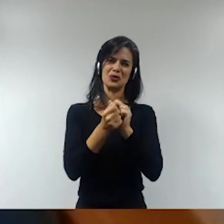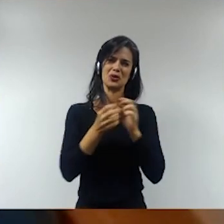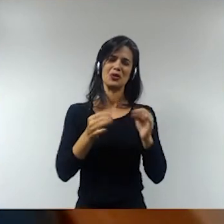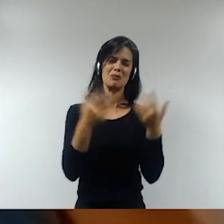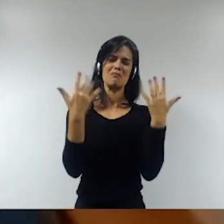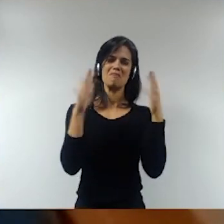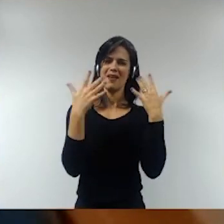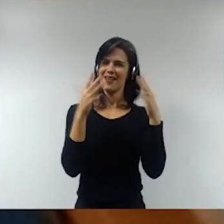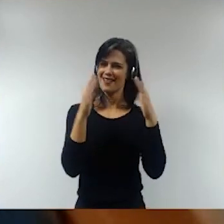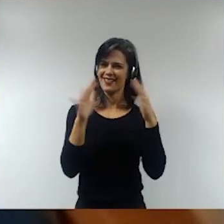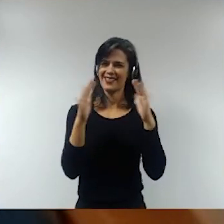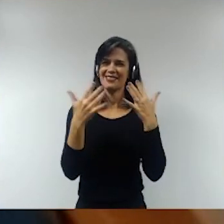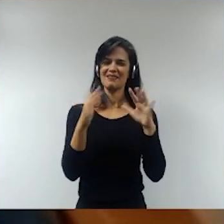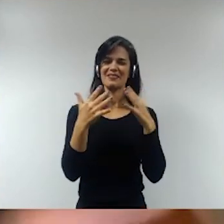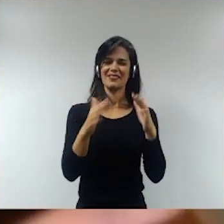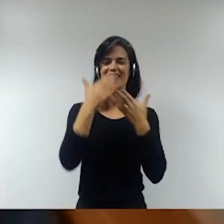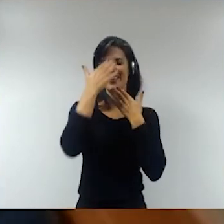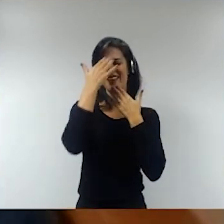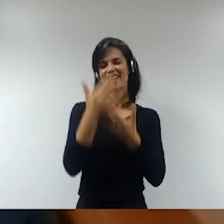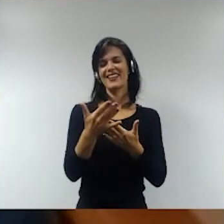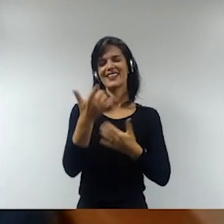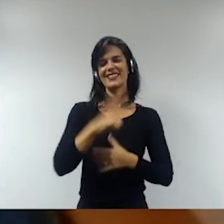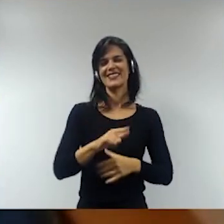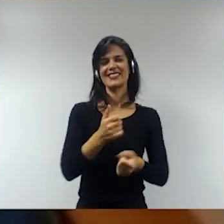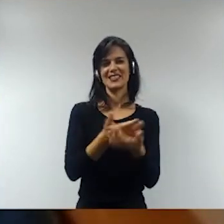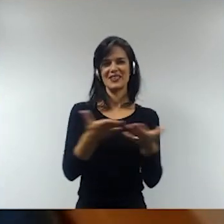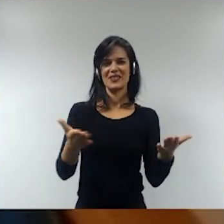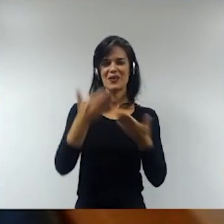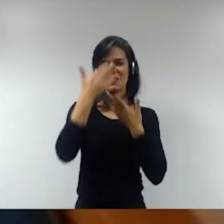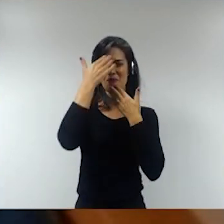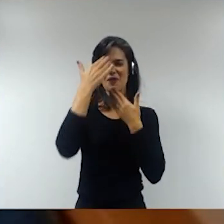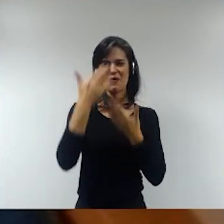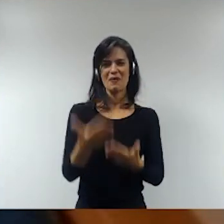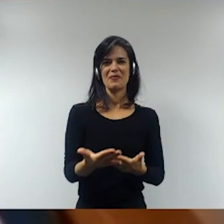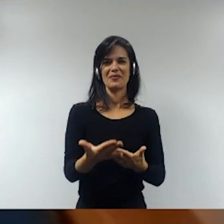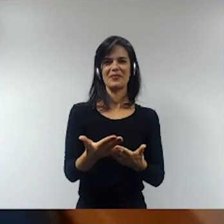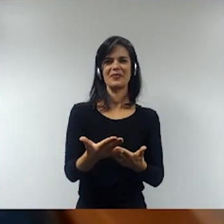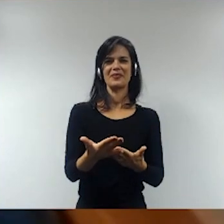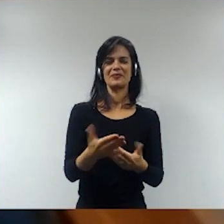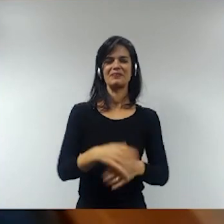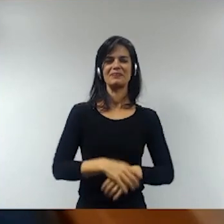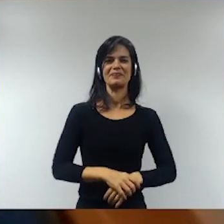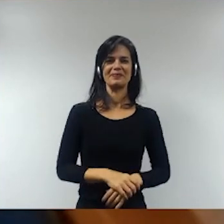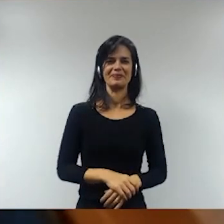de parabéns e agradeço mais uma vez a todos. Muito obrigado a participação.